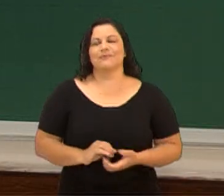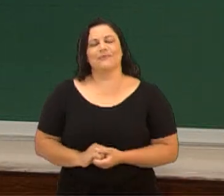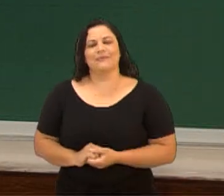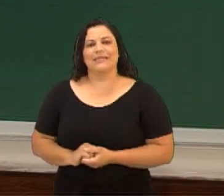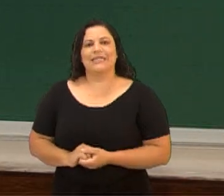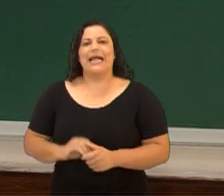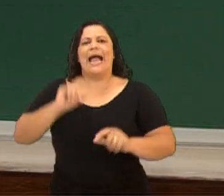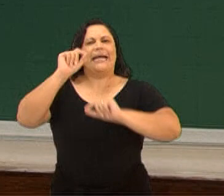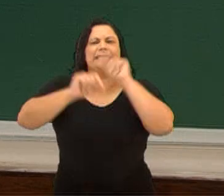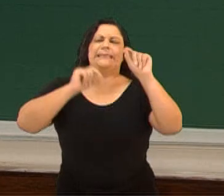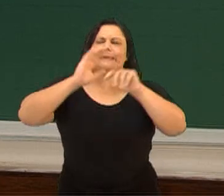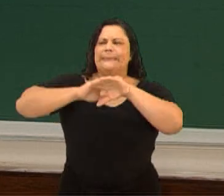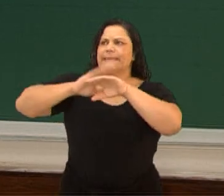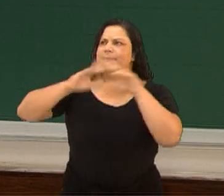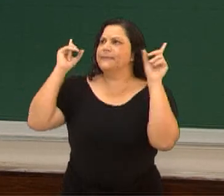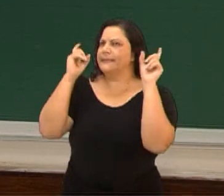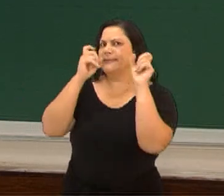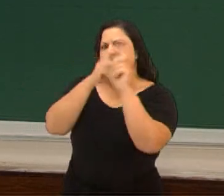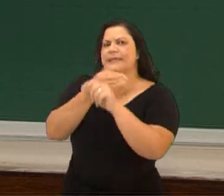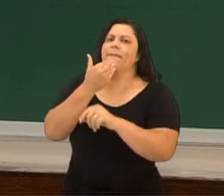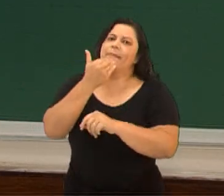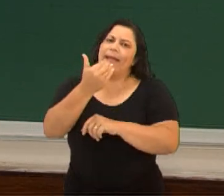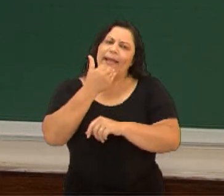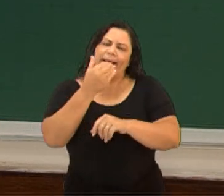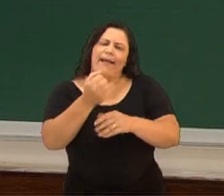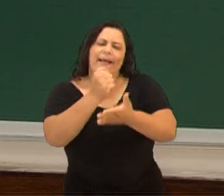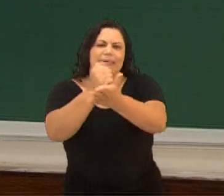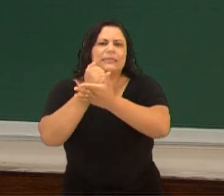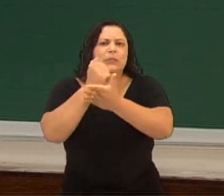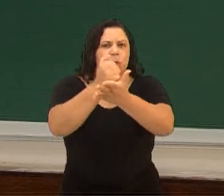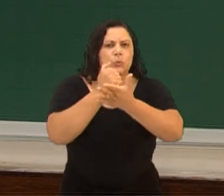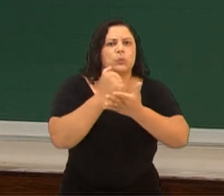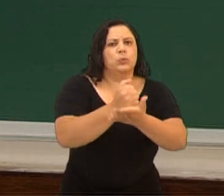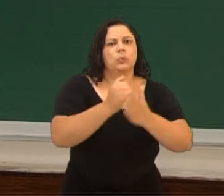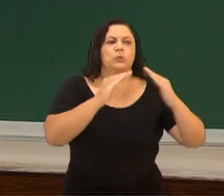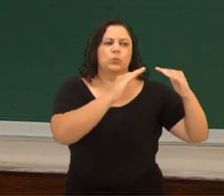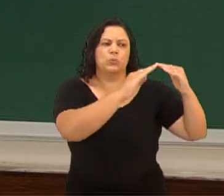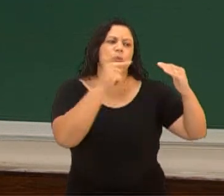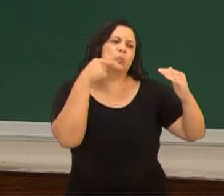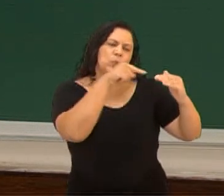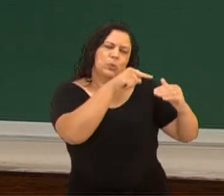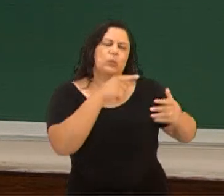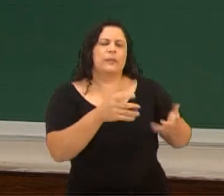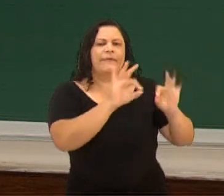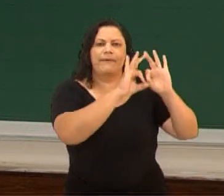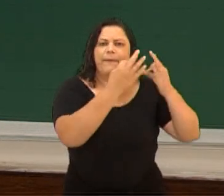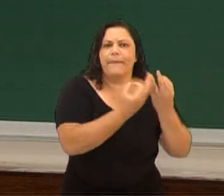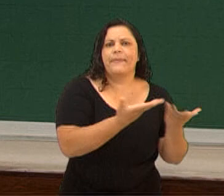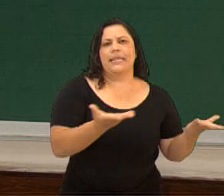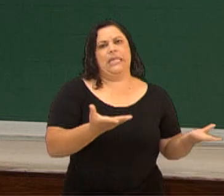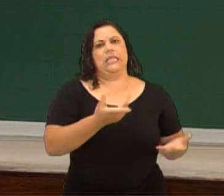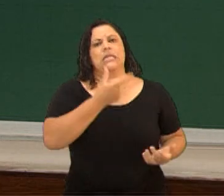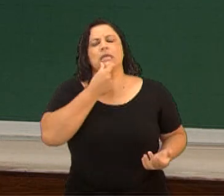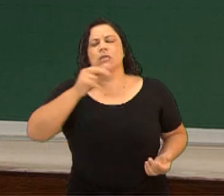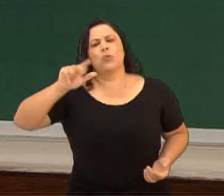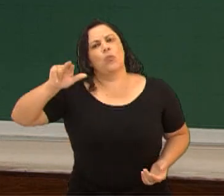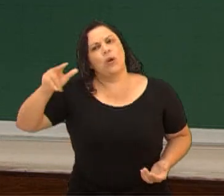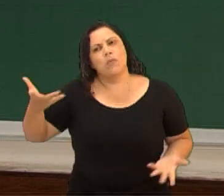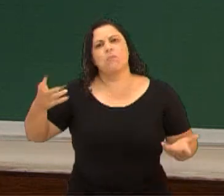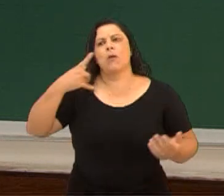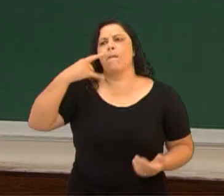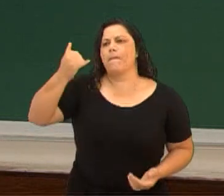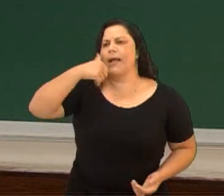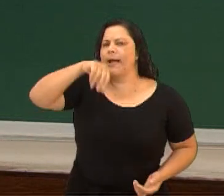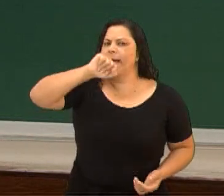que têm mais dificuldade, pede ajuda também para quem está aí na casa de vocês. Às vezes, um irmão mais velho, um pai, a